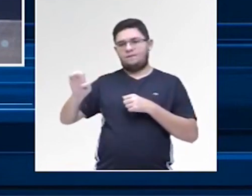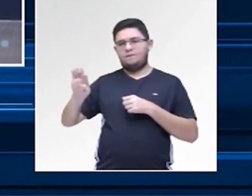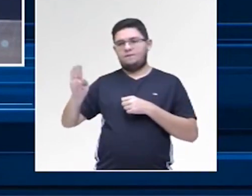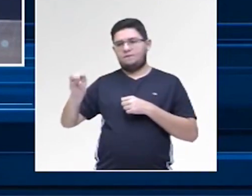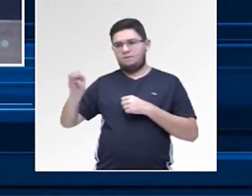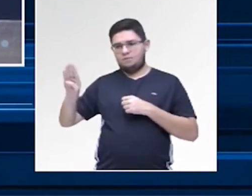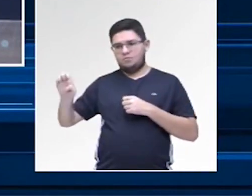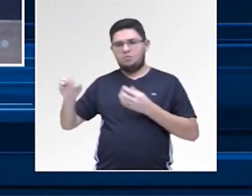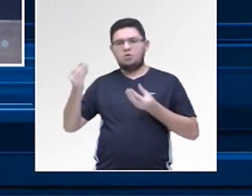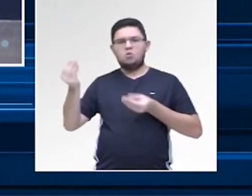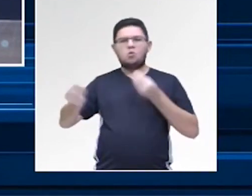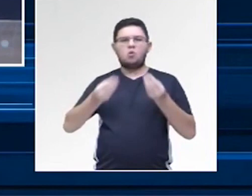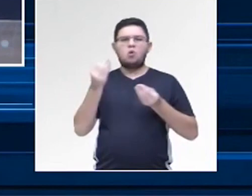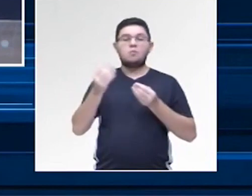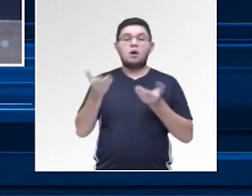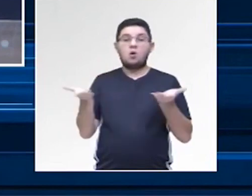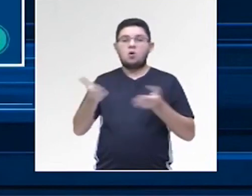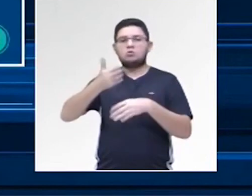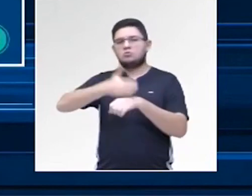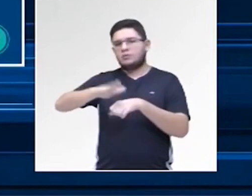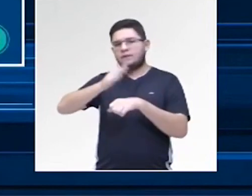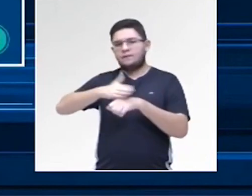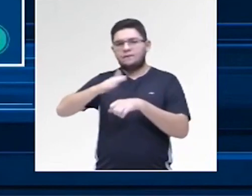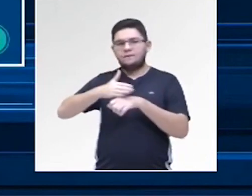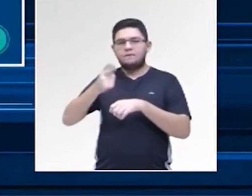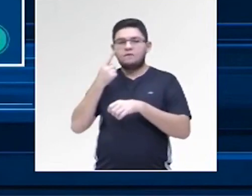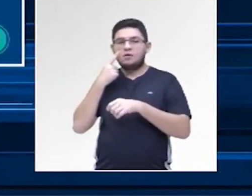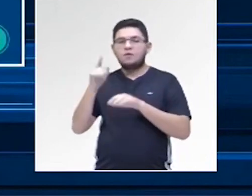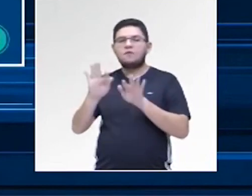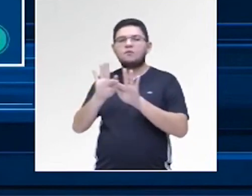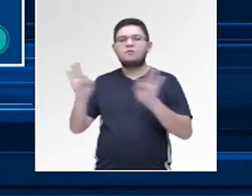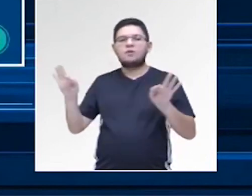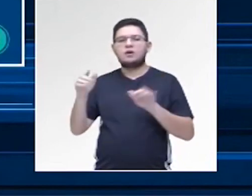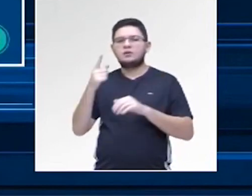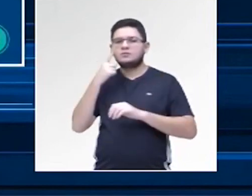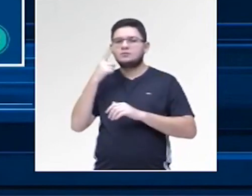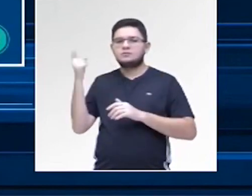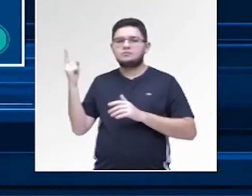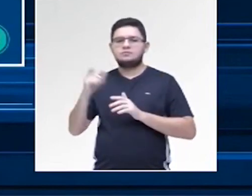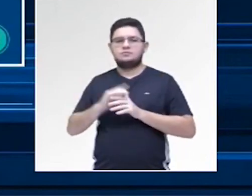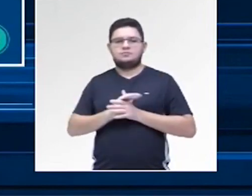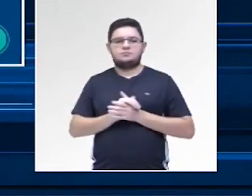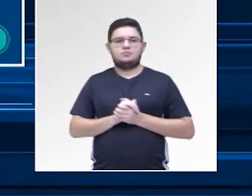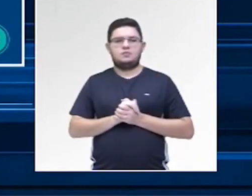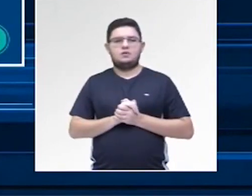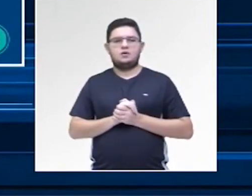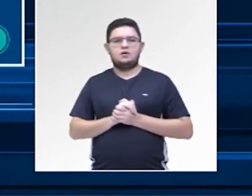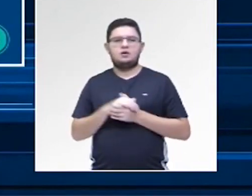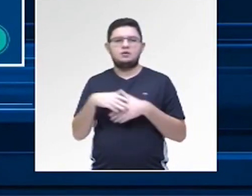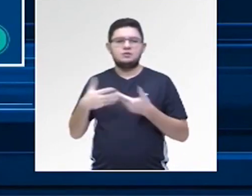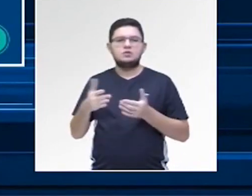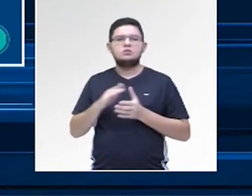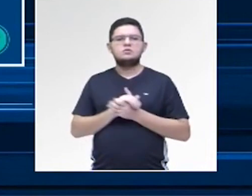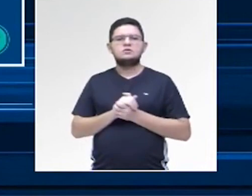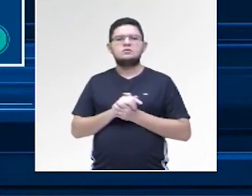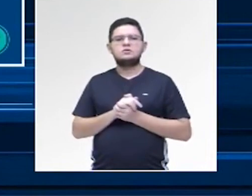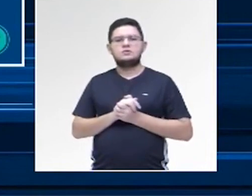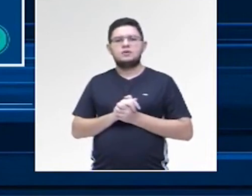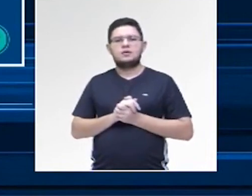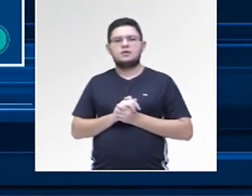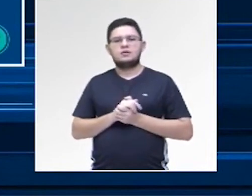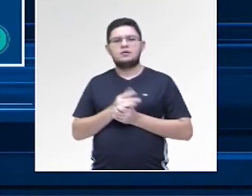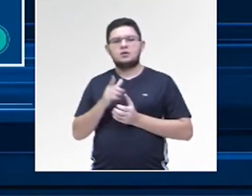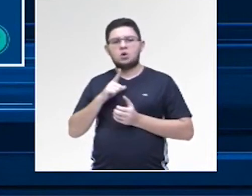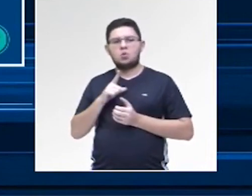praticar um pouco o uso dessas duas formas nas frases. Vamos lá. Bom, eu tenho ali, let's complete with